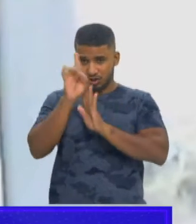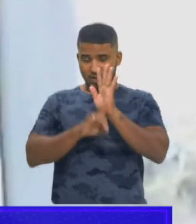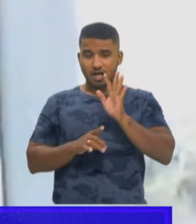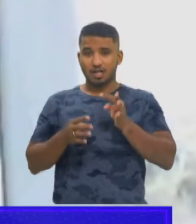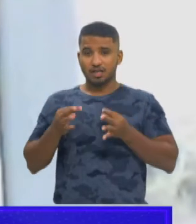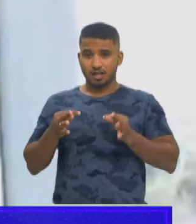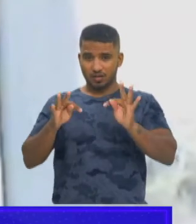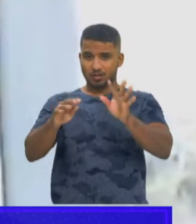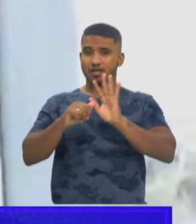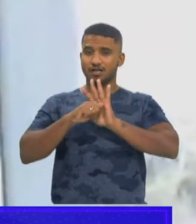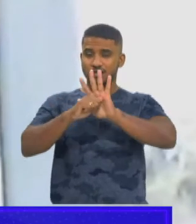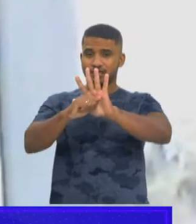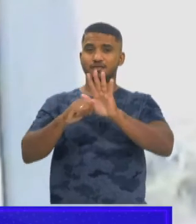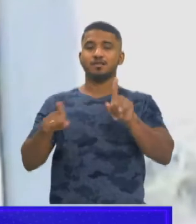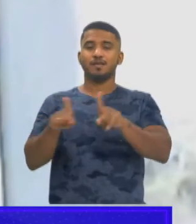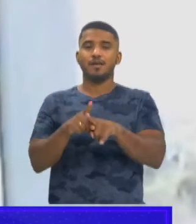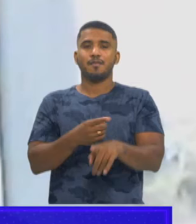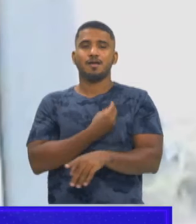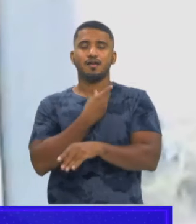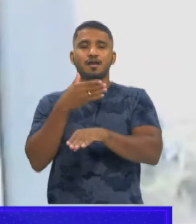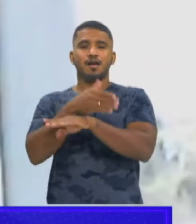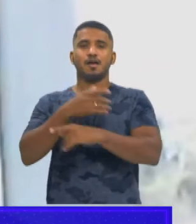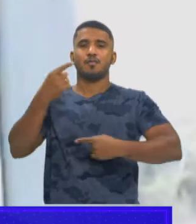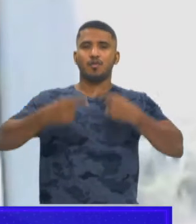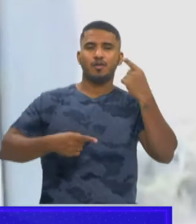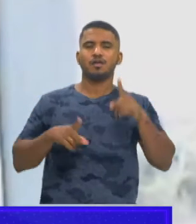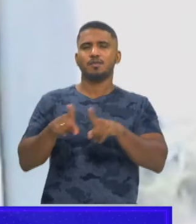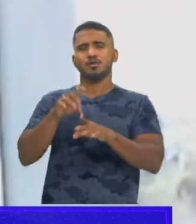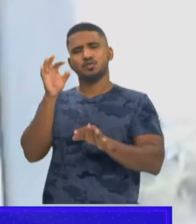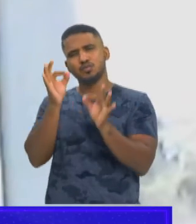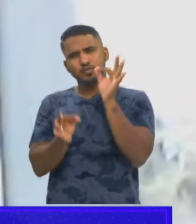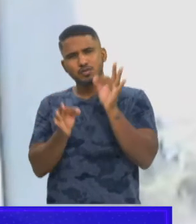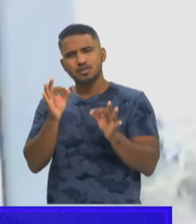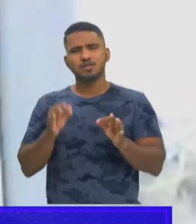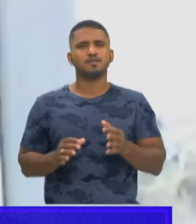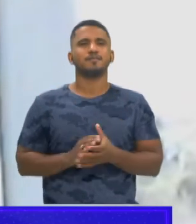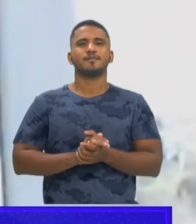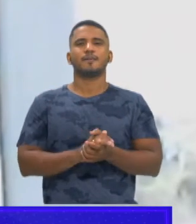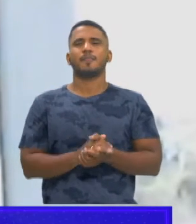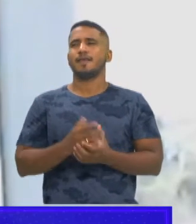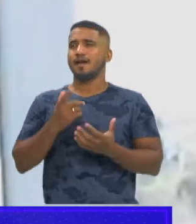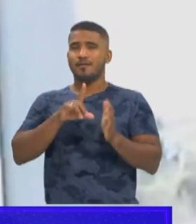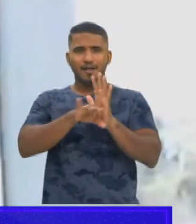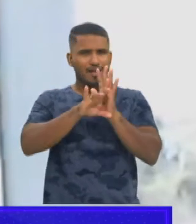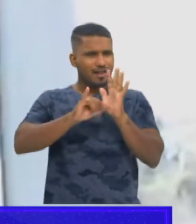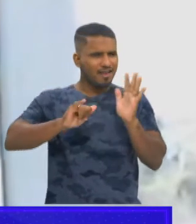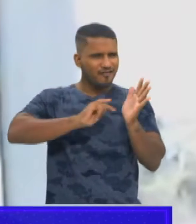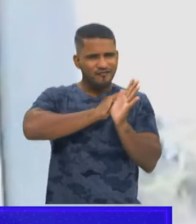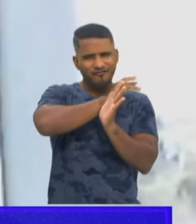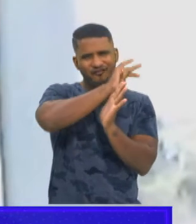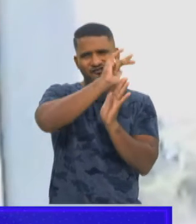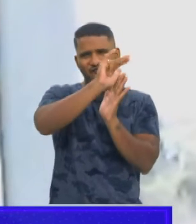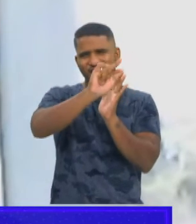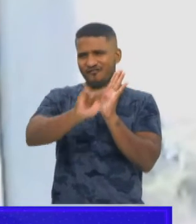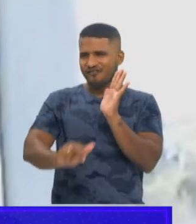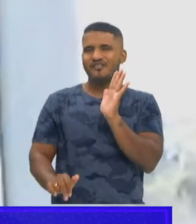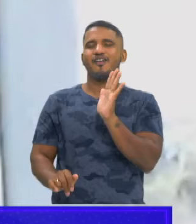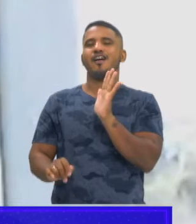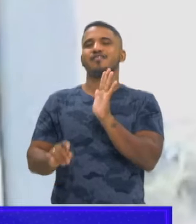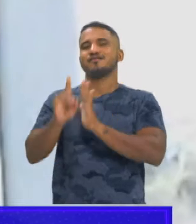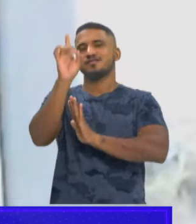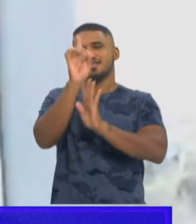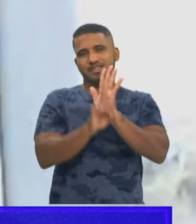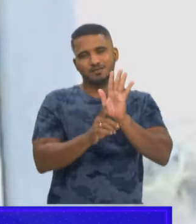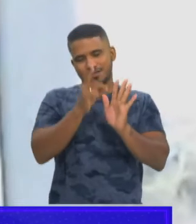mobilidade, acessibilidade, informação. Nós temos direito à tecnologia assistiva, direito à participação da vida política,